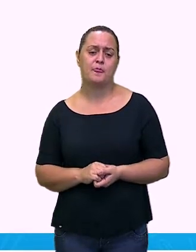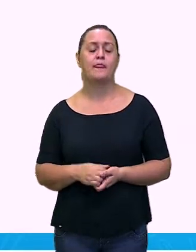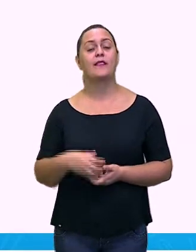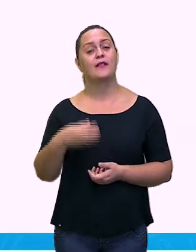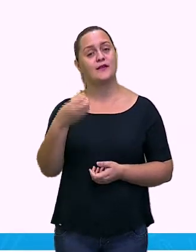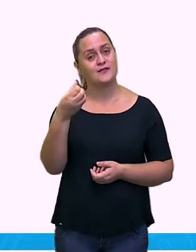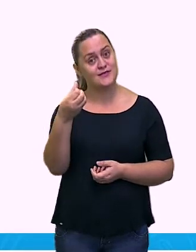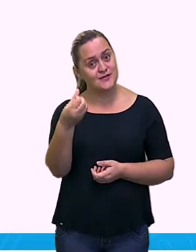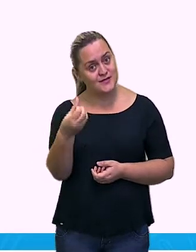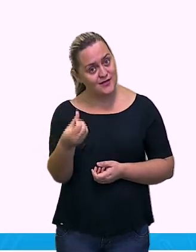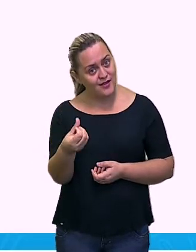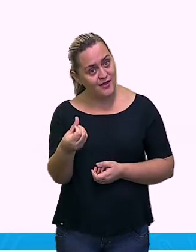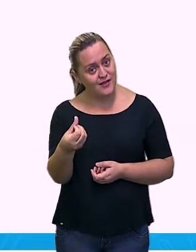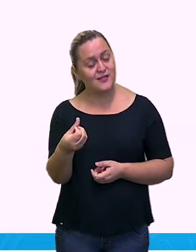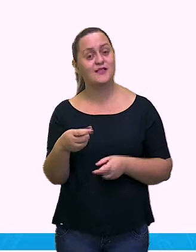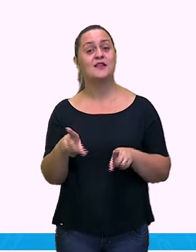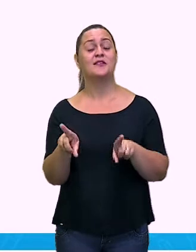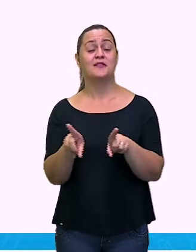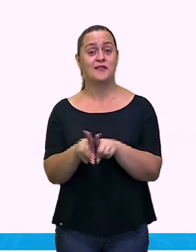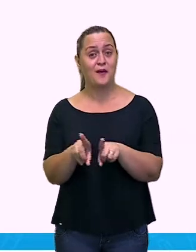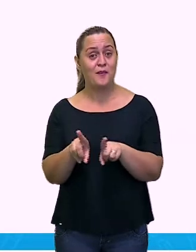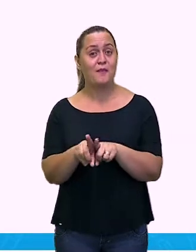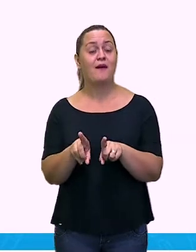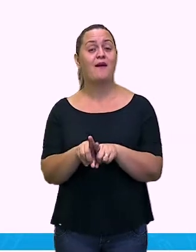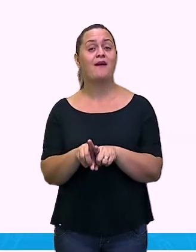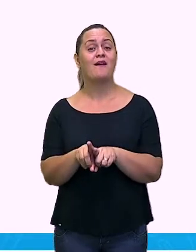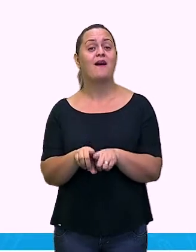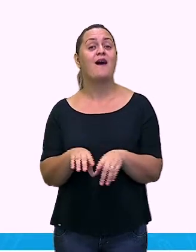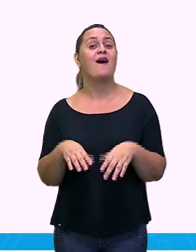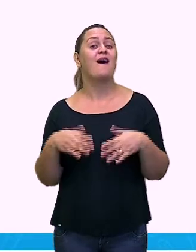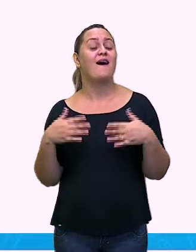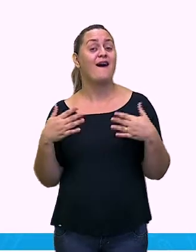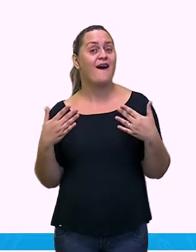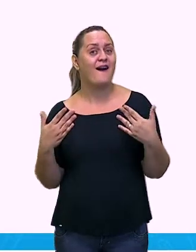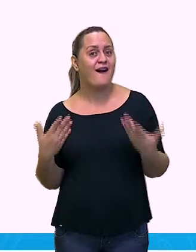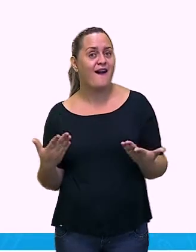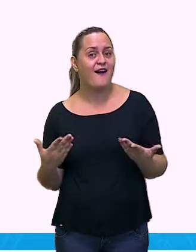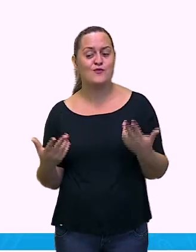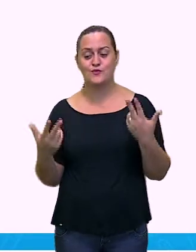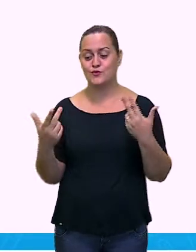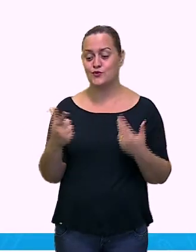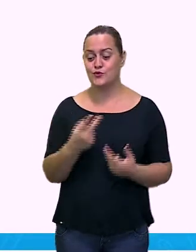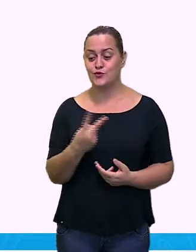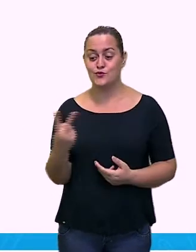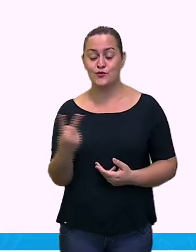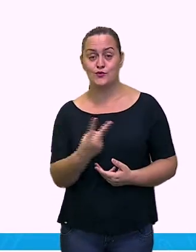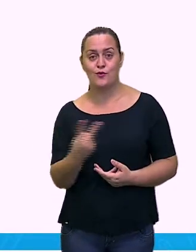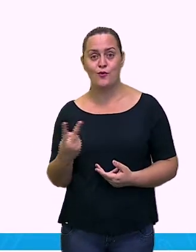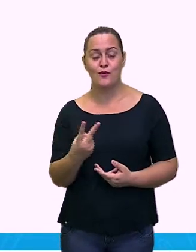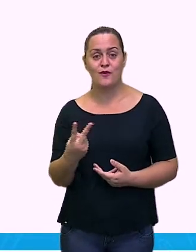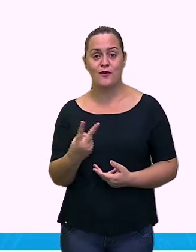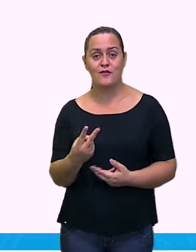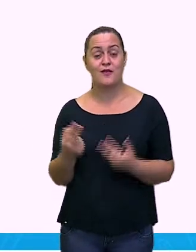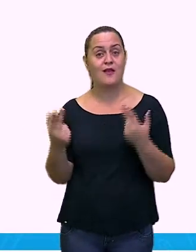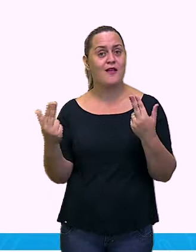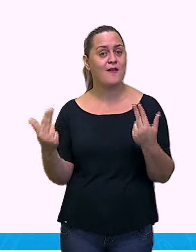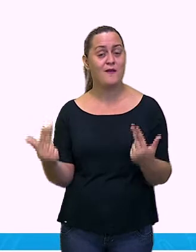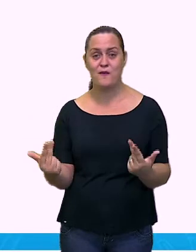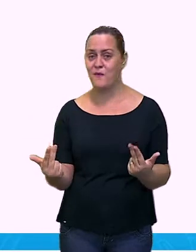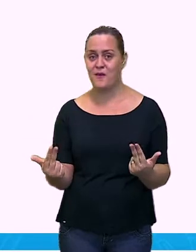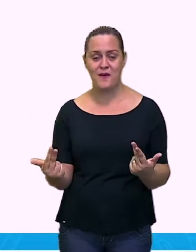seis a professora ficou exatamente igual à quantidade